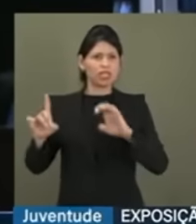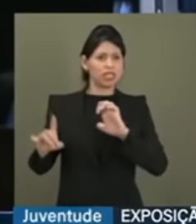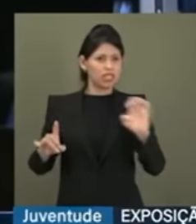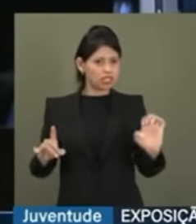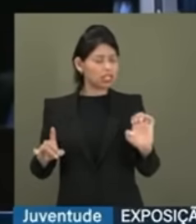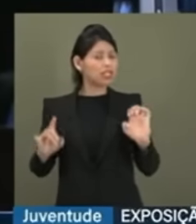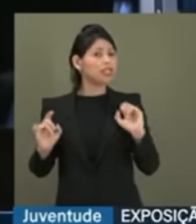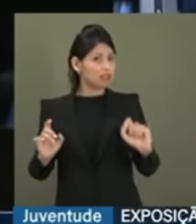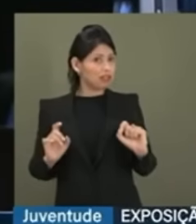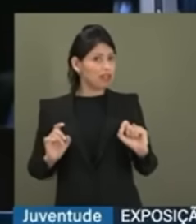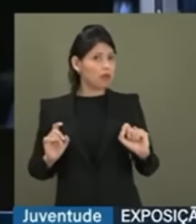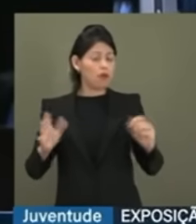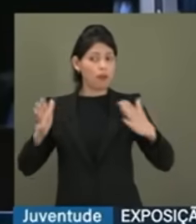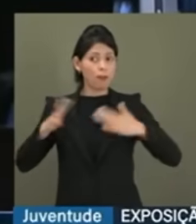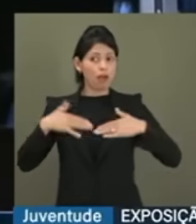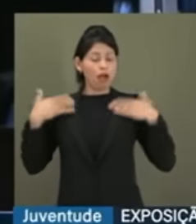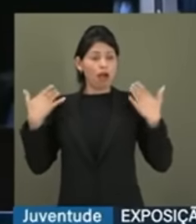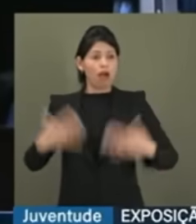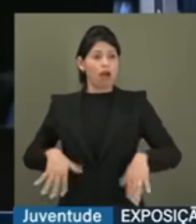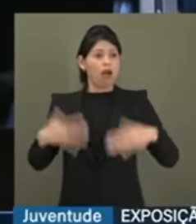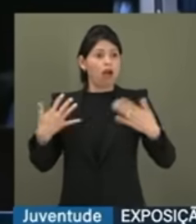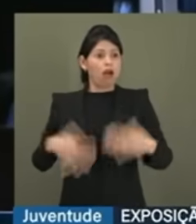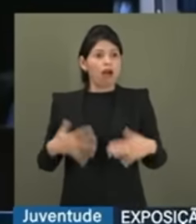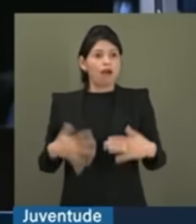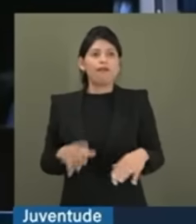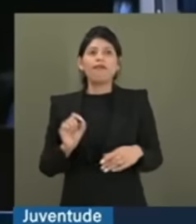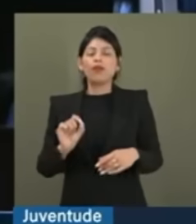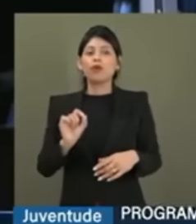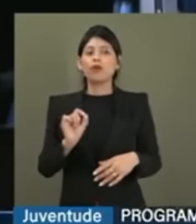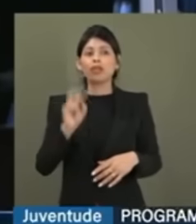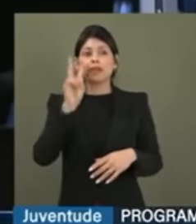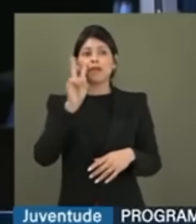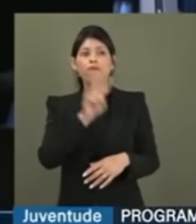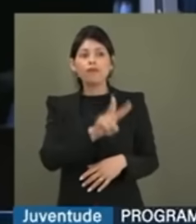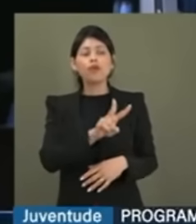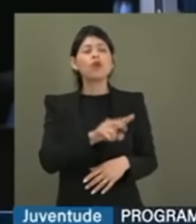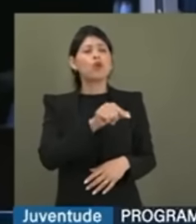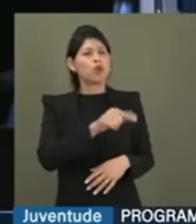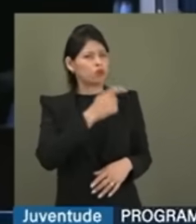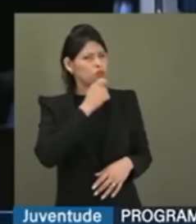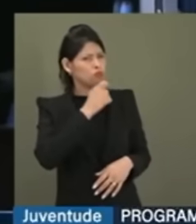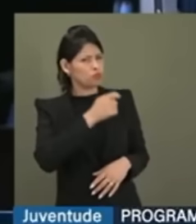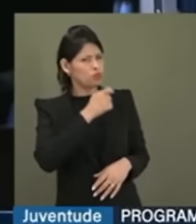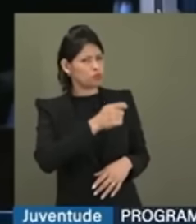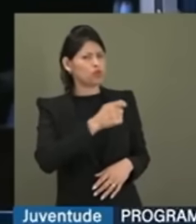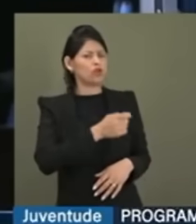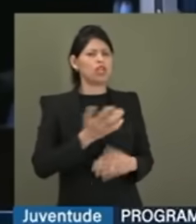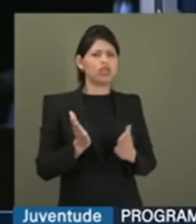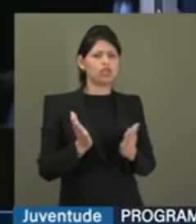uma surpresa muito grande ver um Jornalista jovem brilhante corajoso